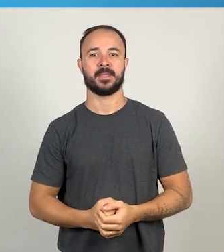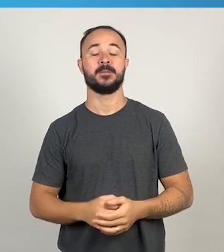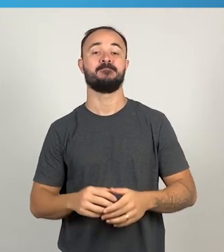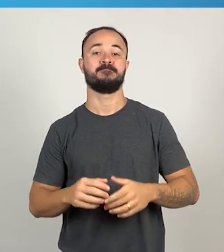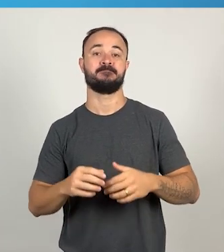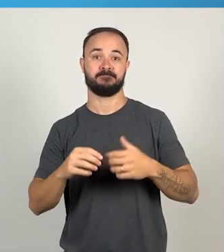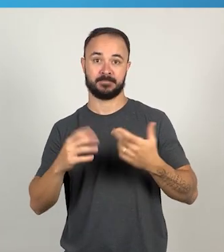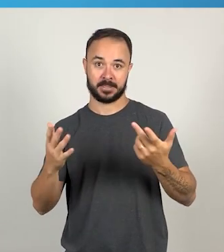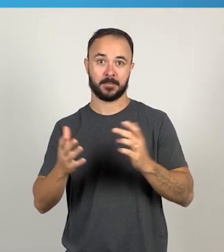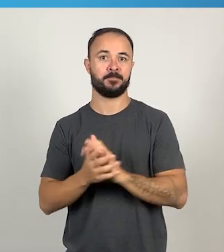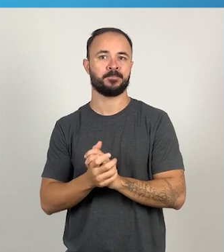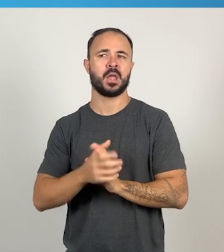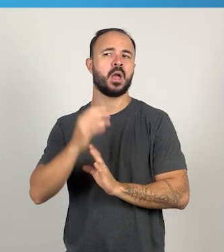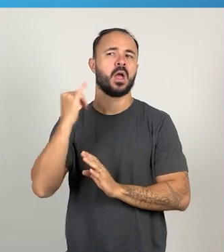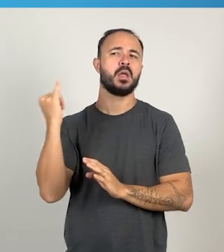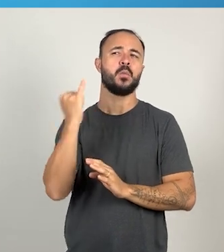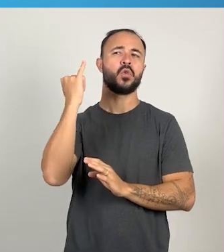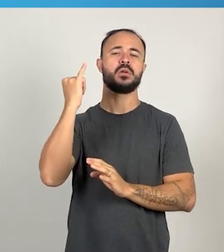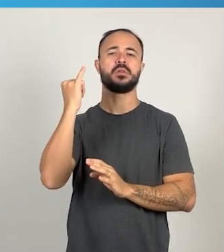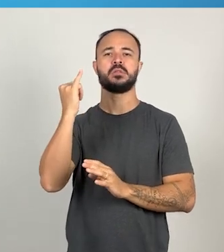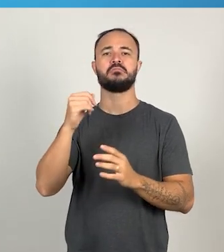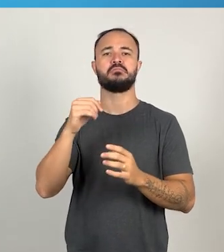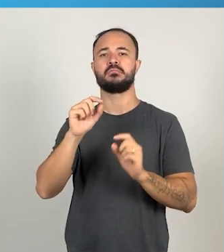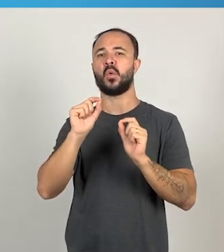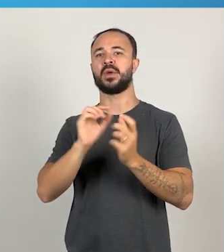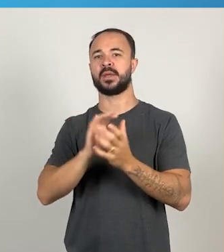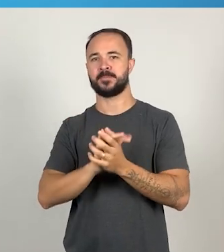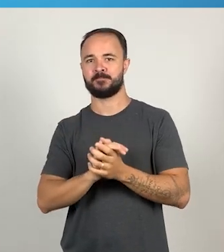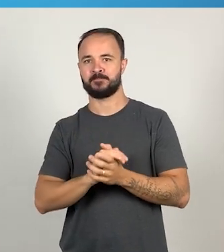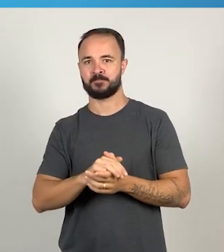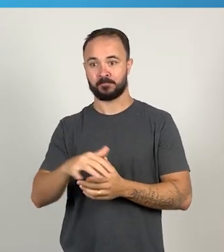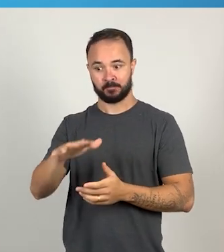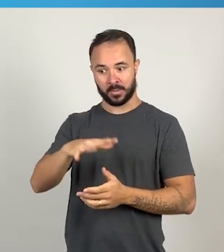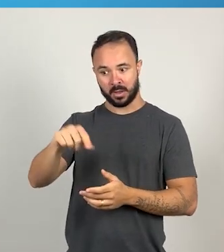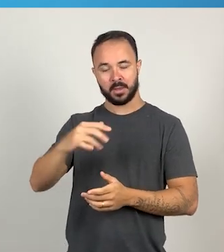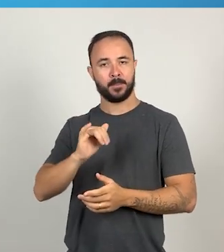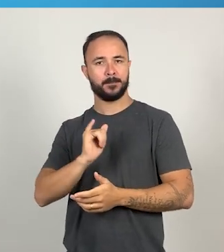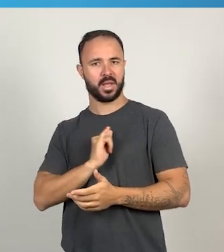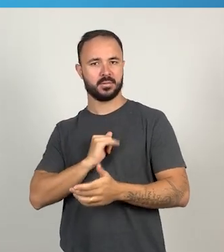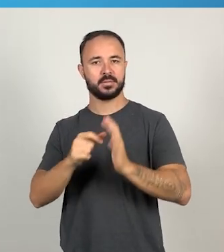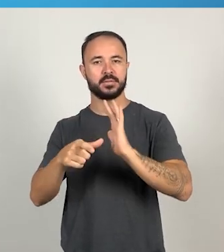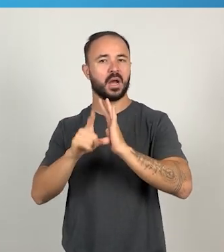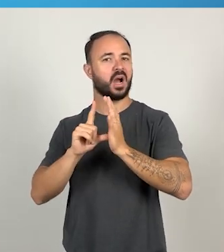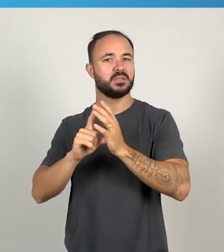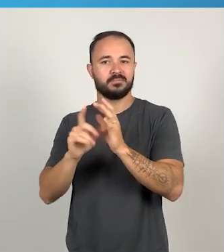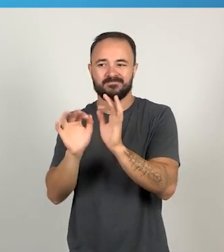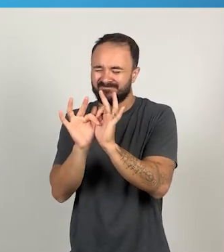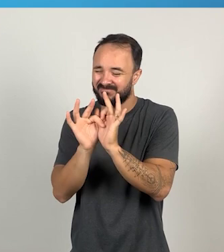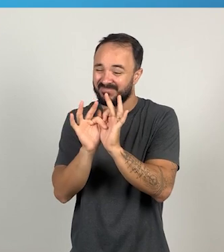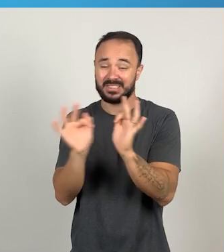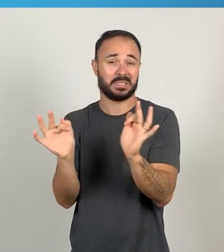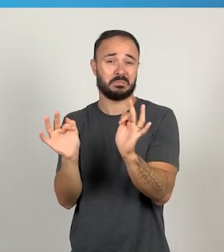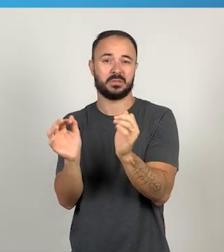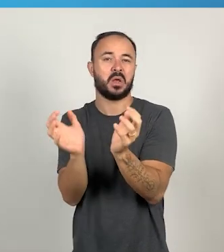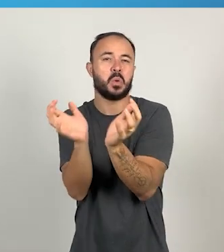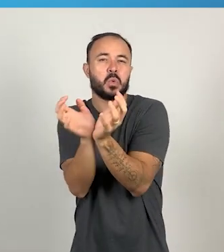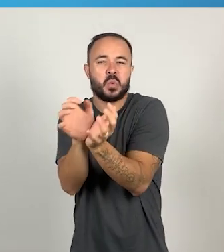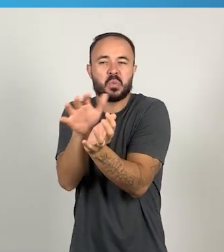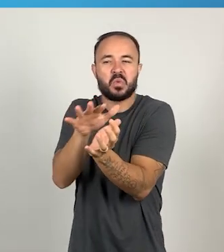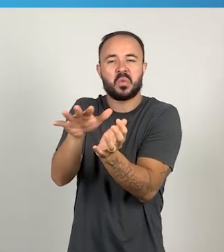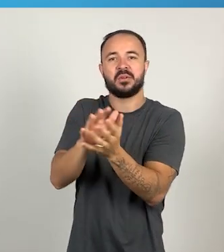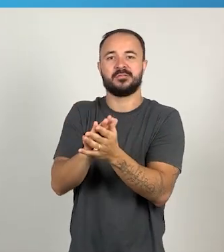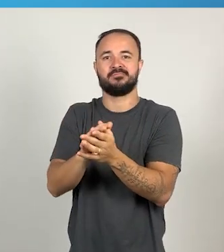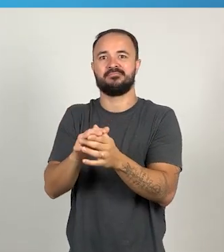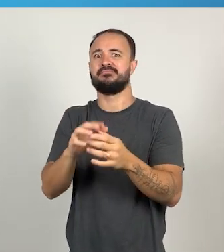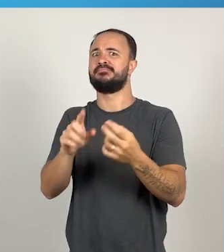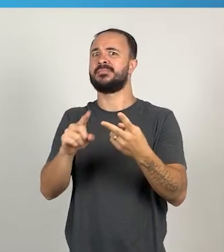Pessoal, é importante frisar que Imperatriz era uma vila muito simples. Inclusive, Carolina,